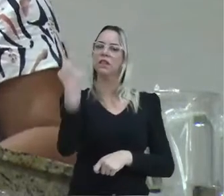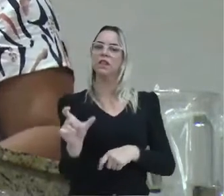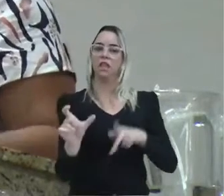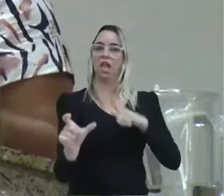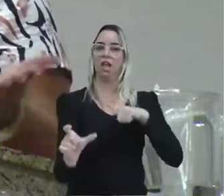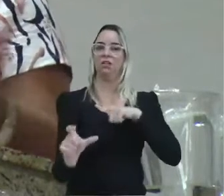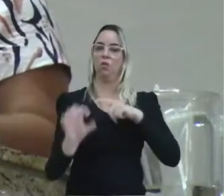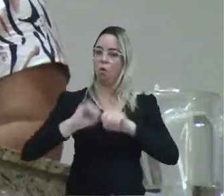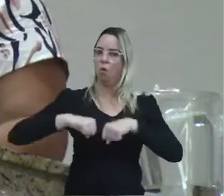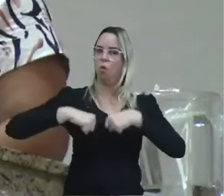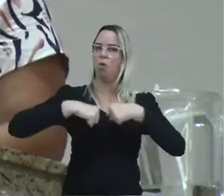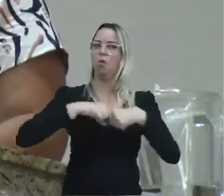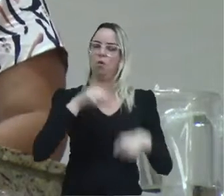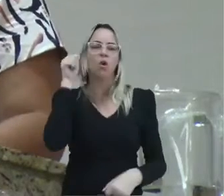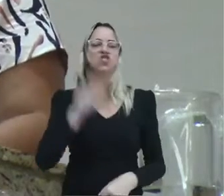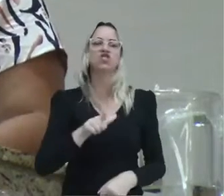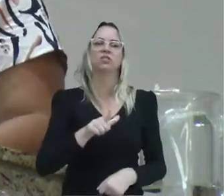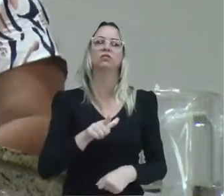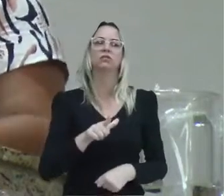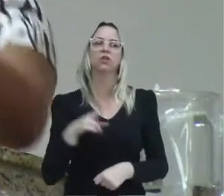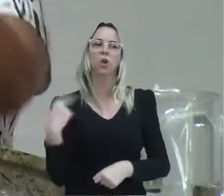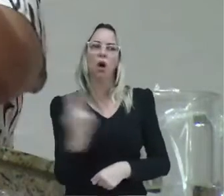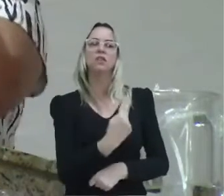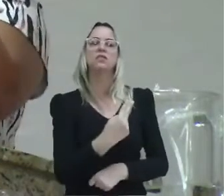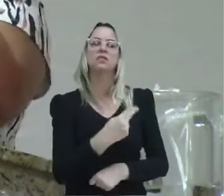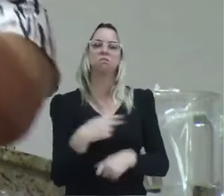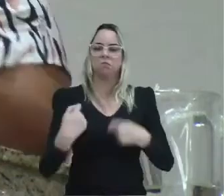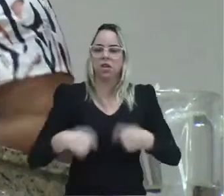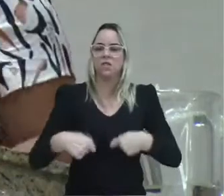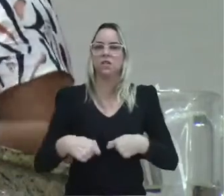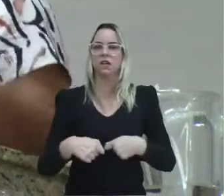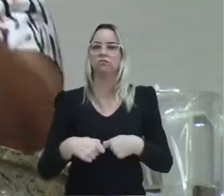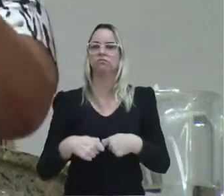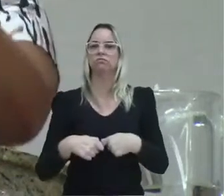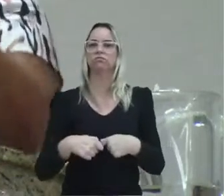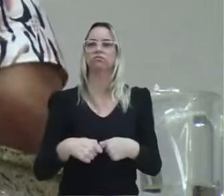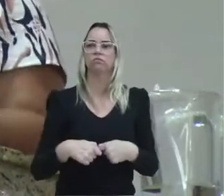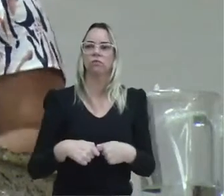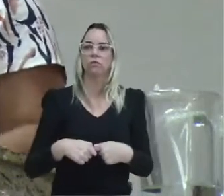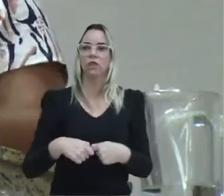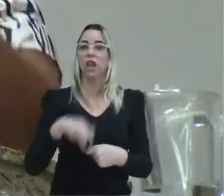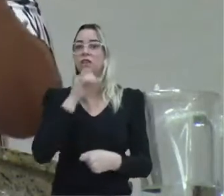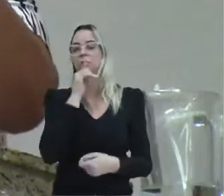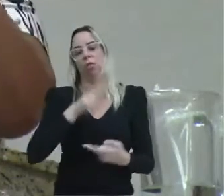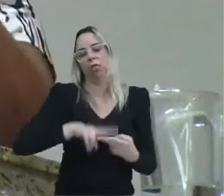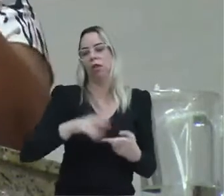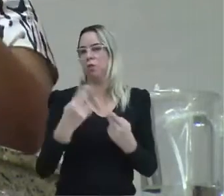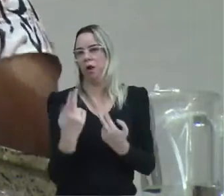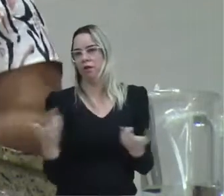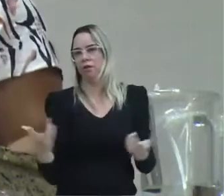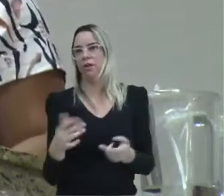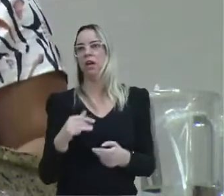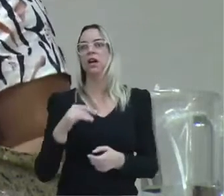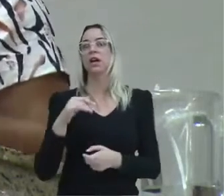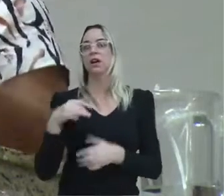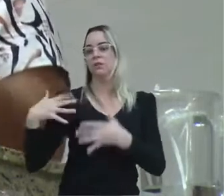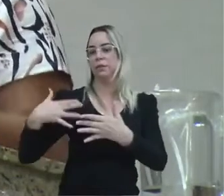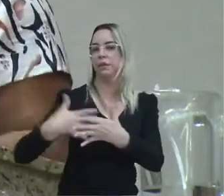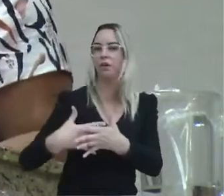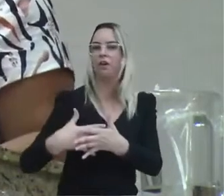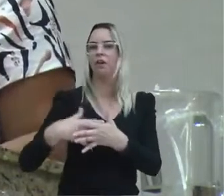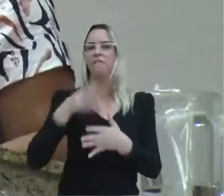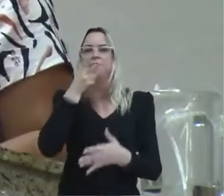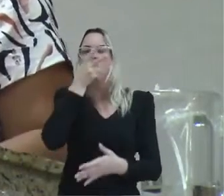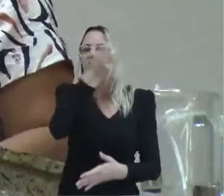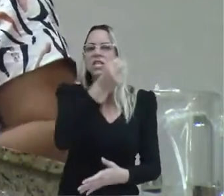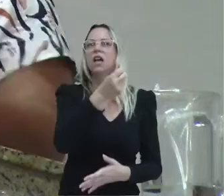conquista. E, infelizmente, nós temos que segurar essa carreira, nós temos que segurar o plano com todas as nossas forças e não